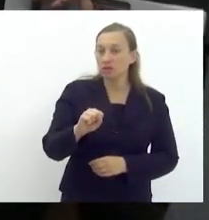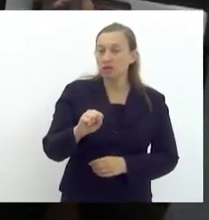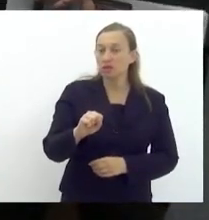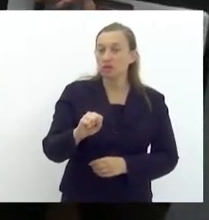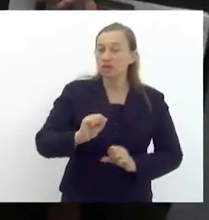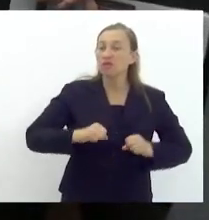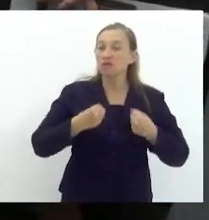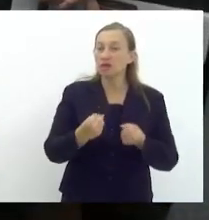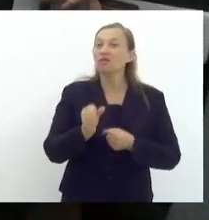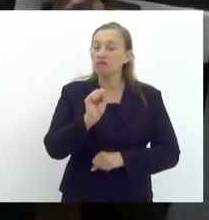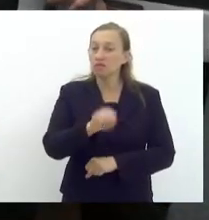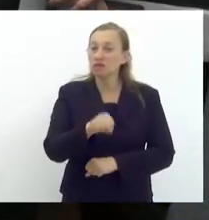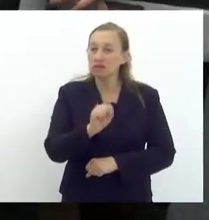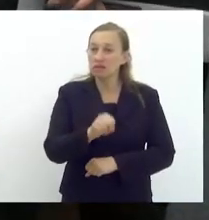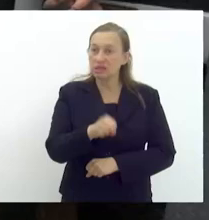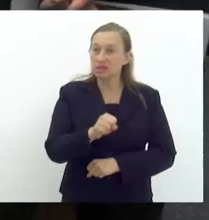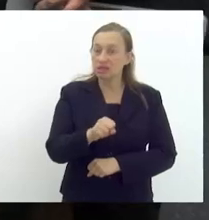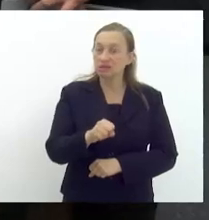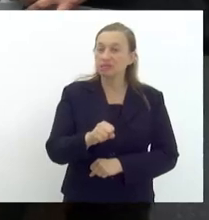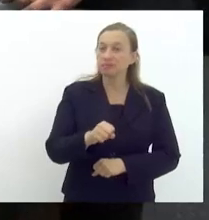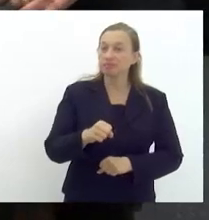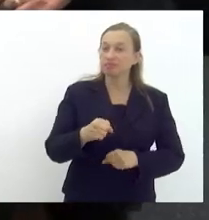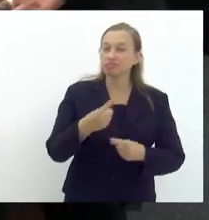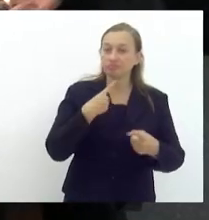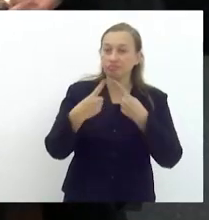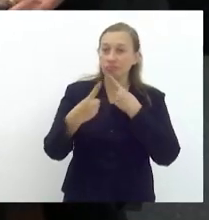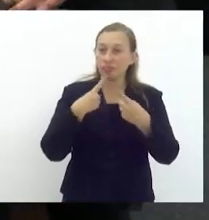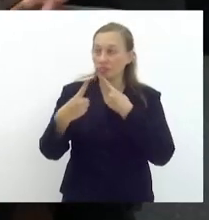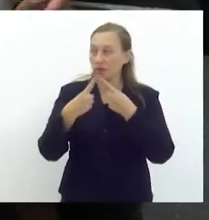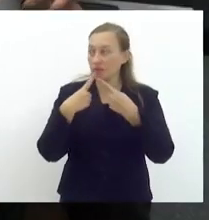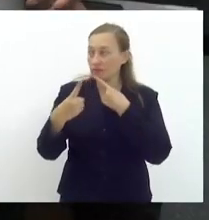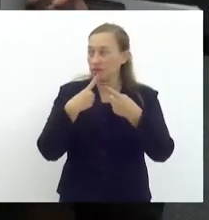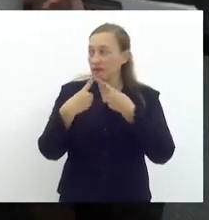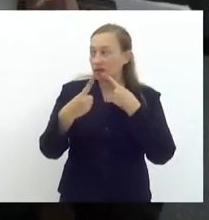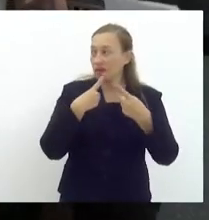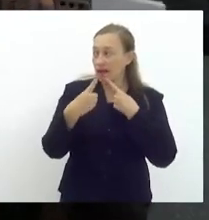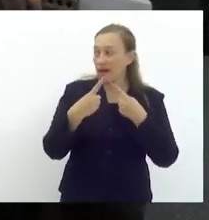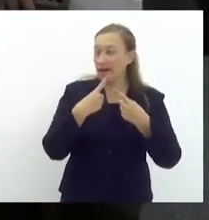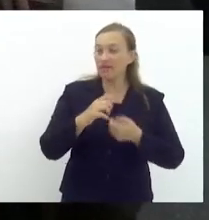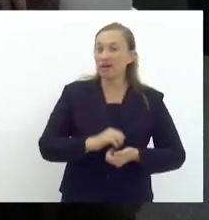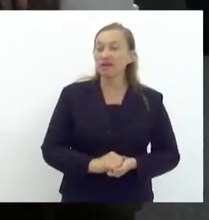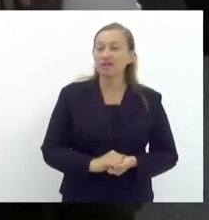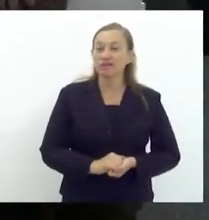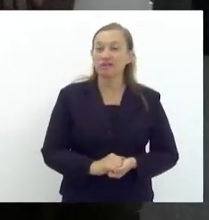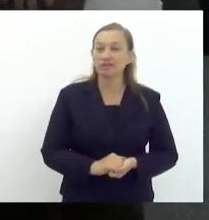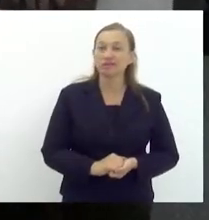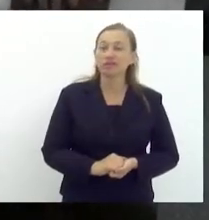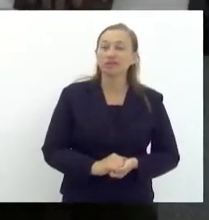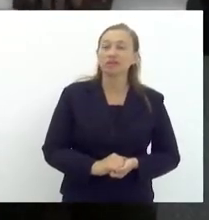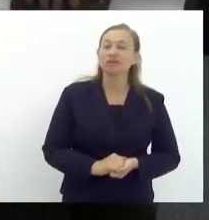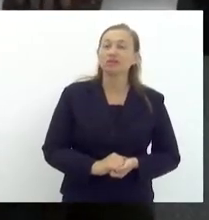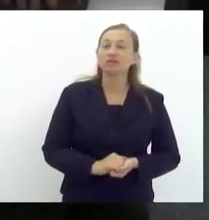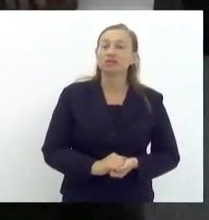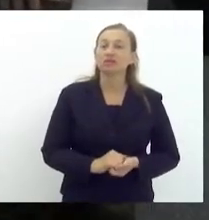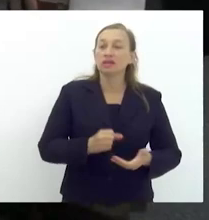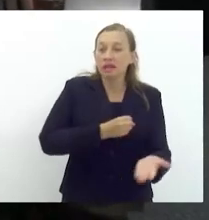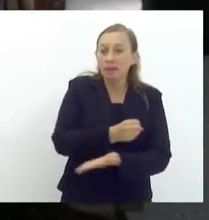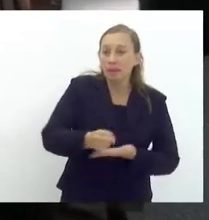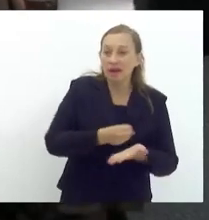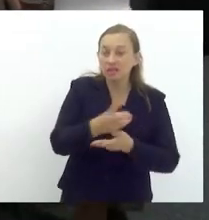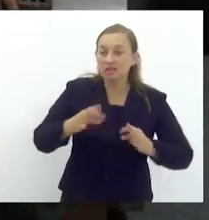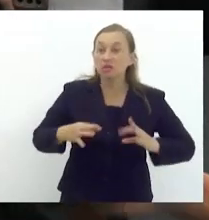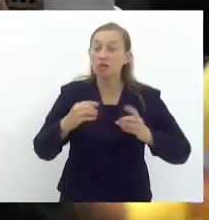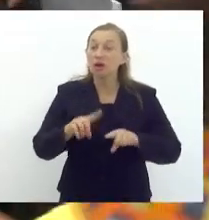que foi sim algo batalhado e dialogado por todos os partidos de oposição e agora com apoio de toda a base mas